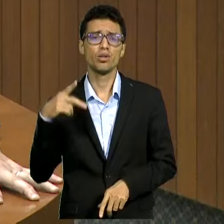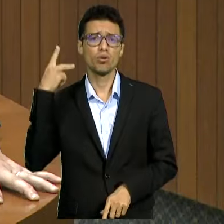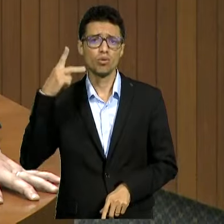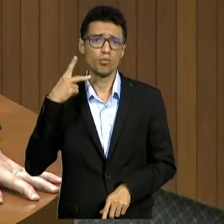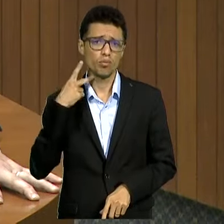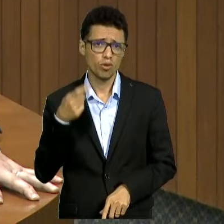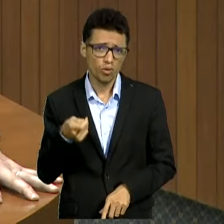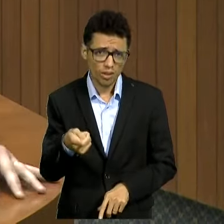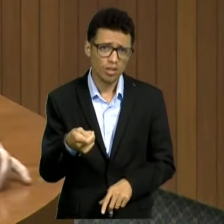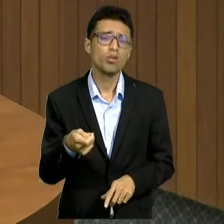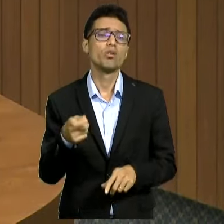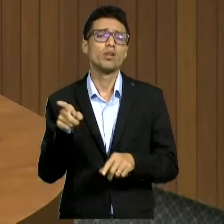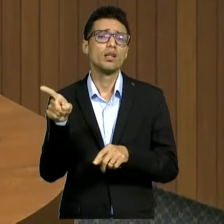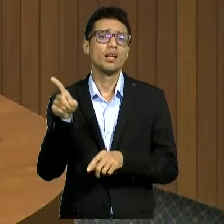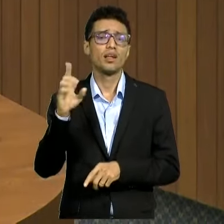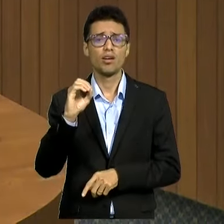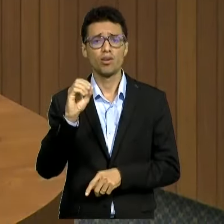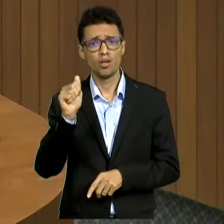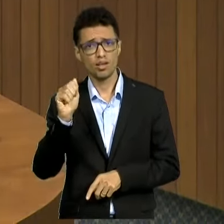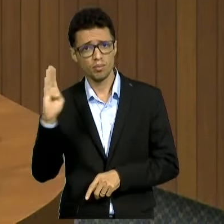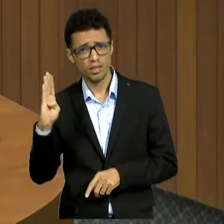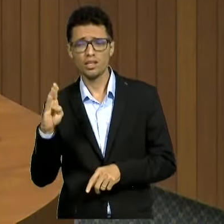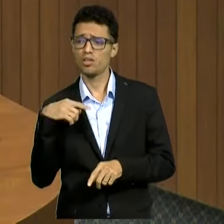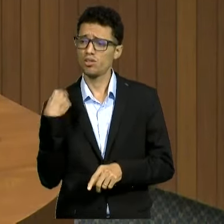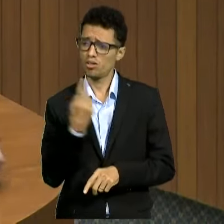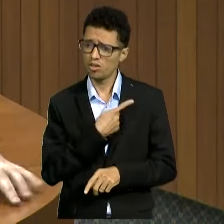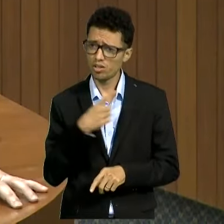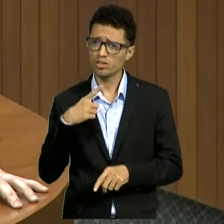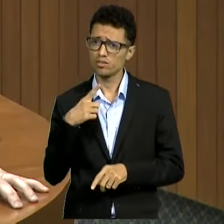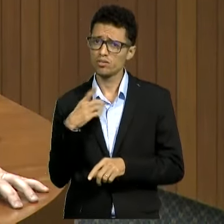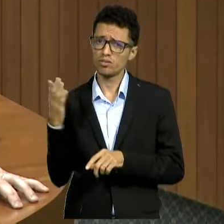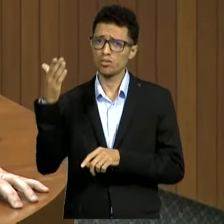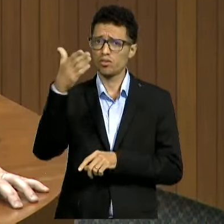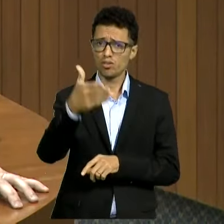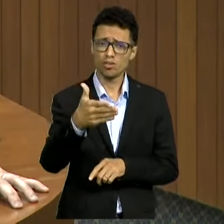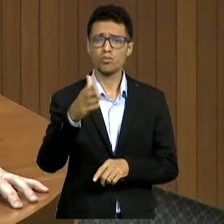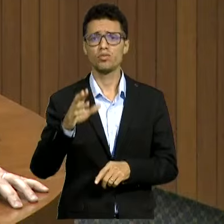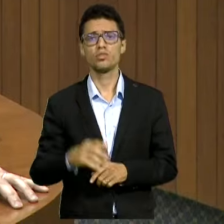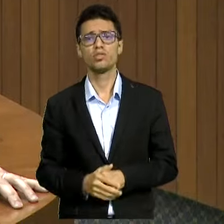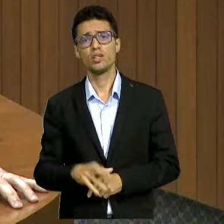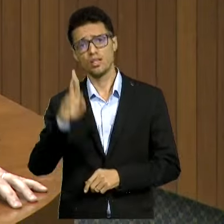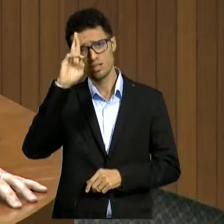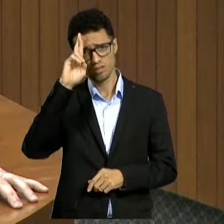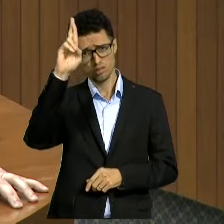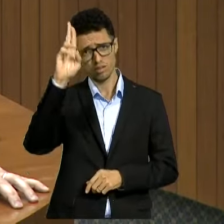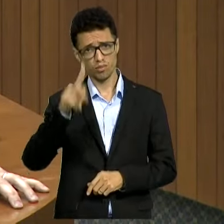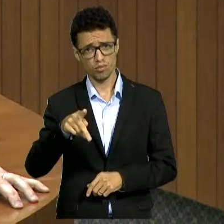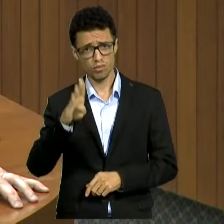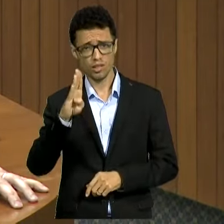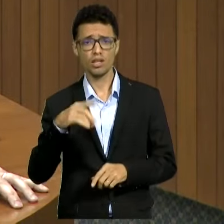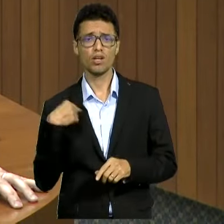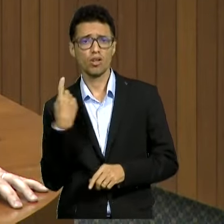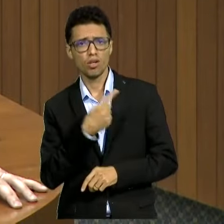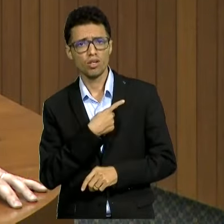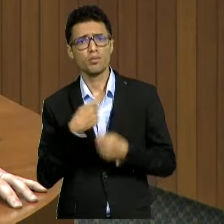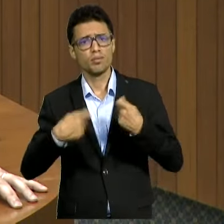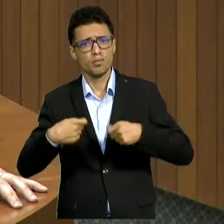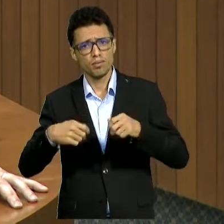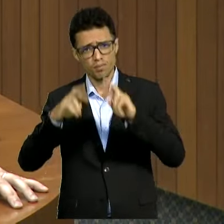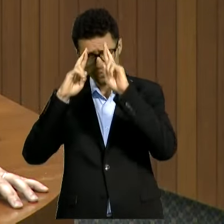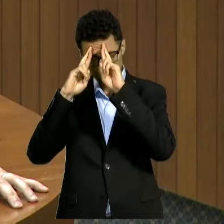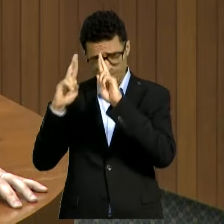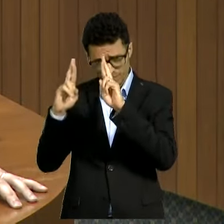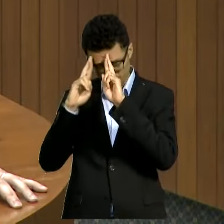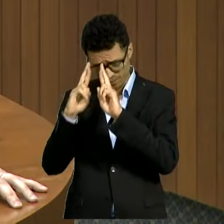diretor da OAB, nos dirigimos às autoridades públicas constituídas para dizer: é necessário respeitar as